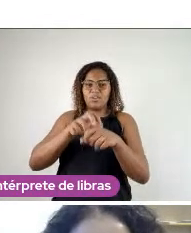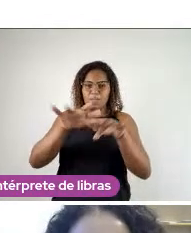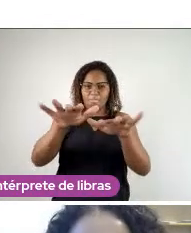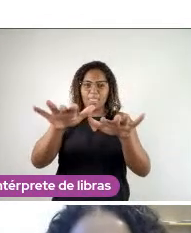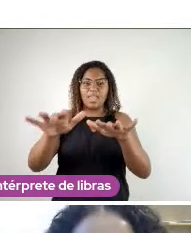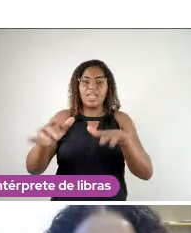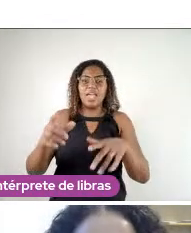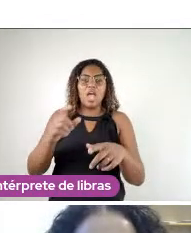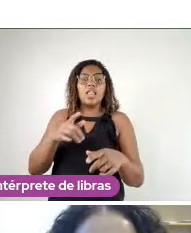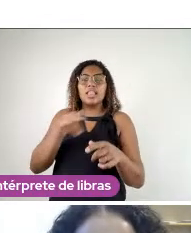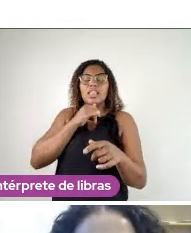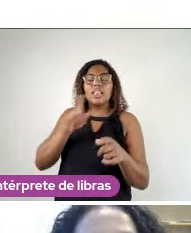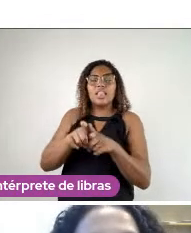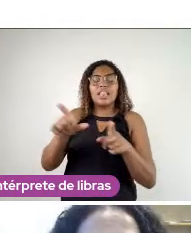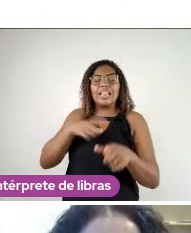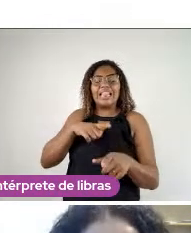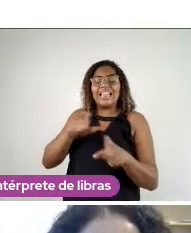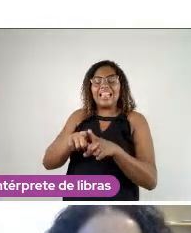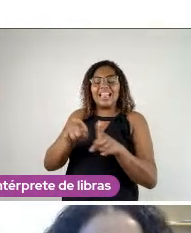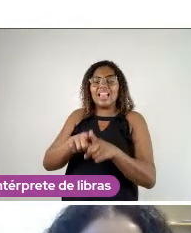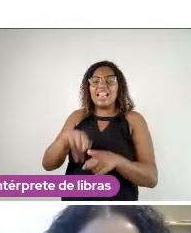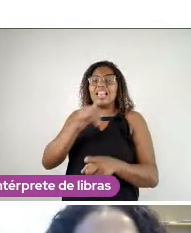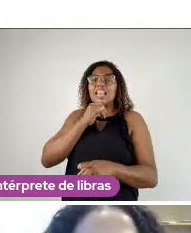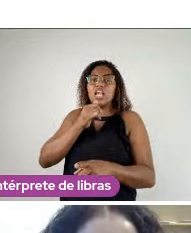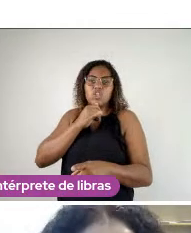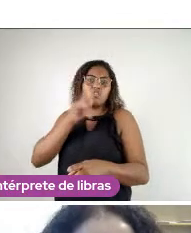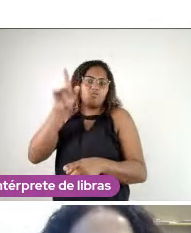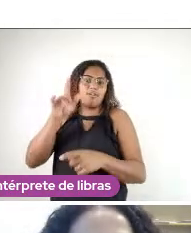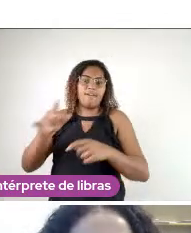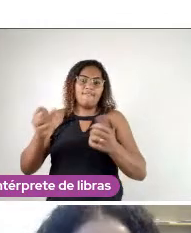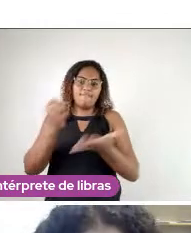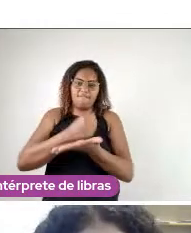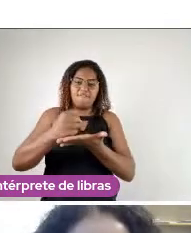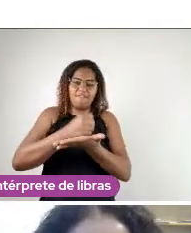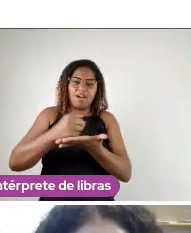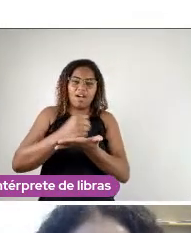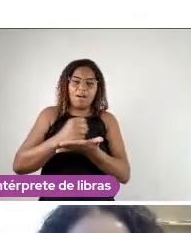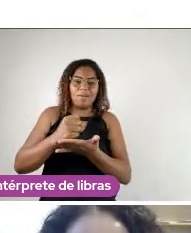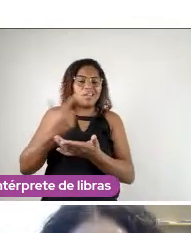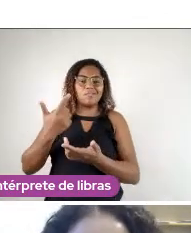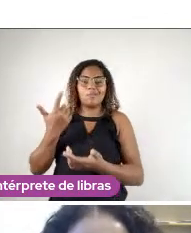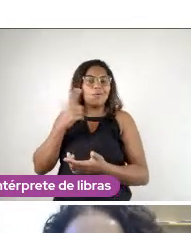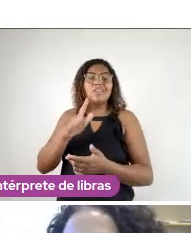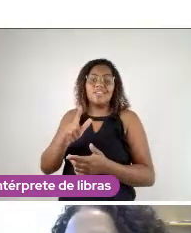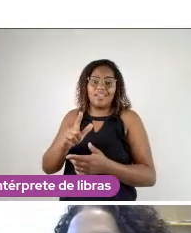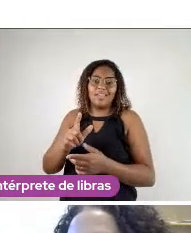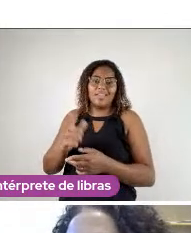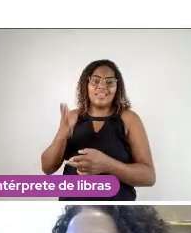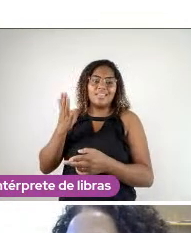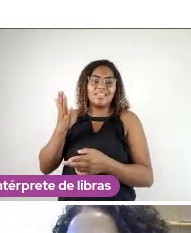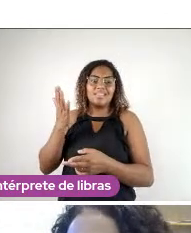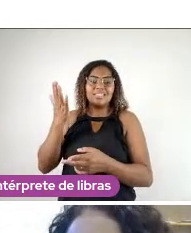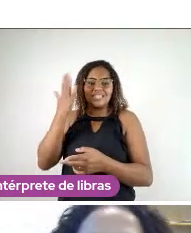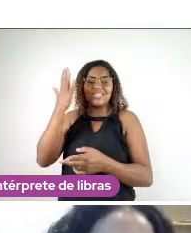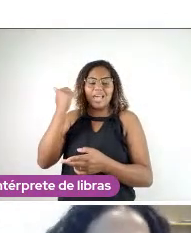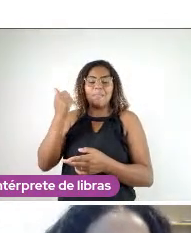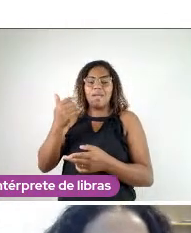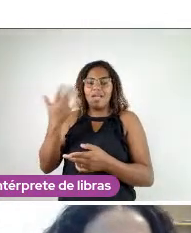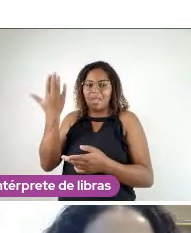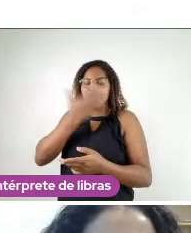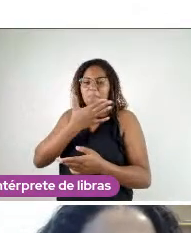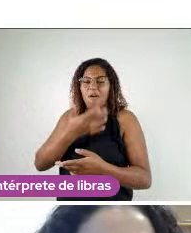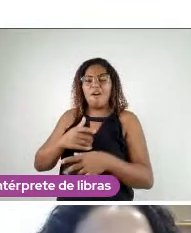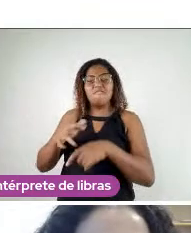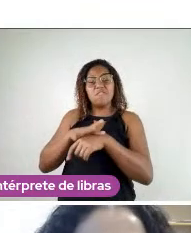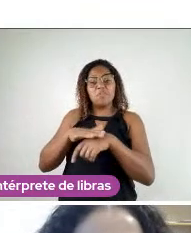porque isso aumenta a nossa capacidade de lidar com a doença, né? A mesma coisa são